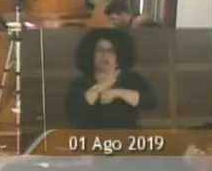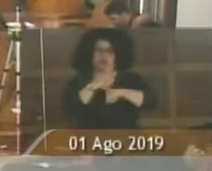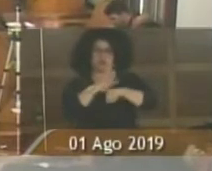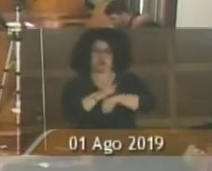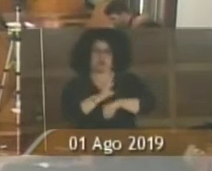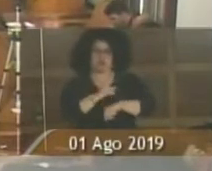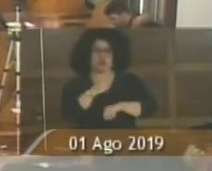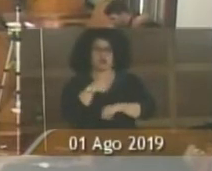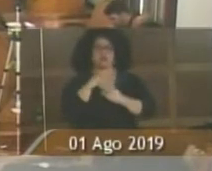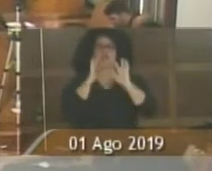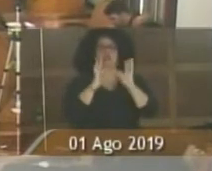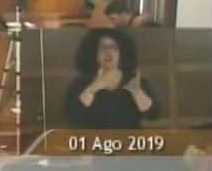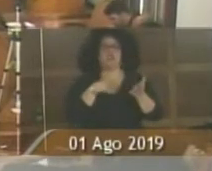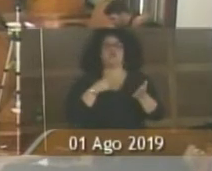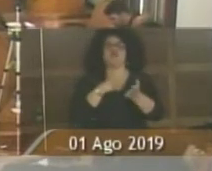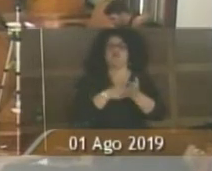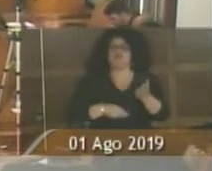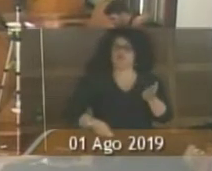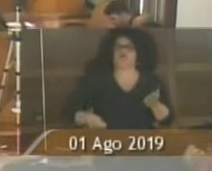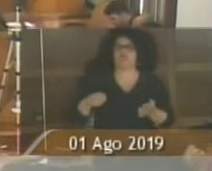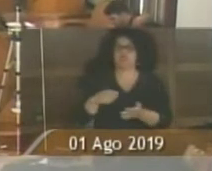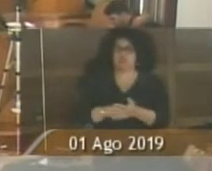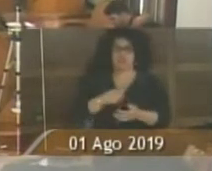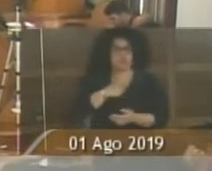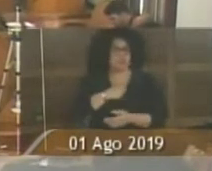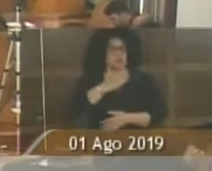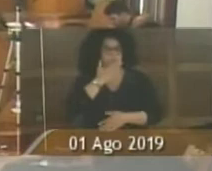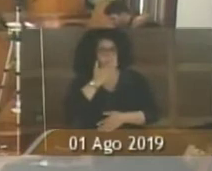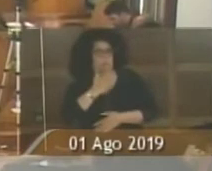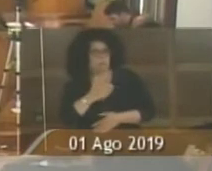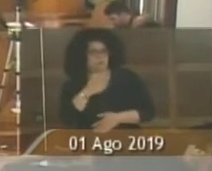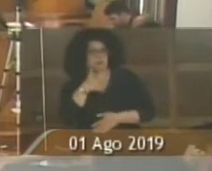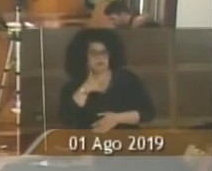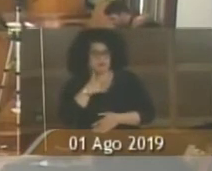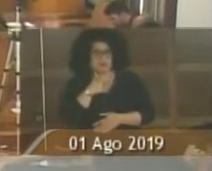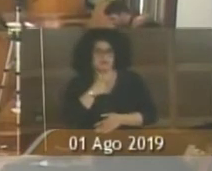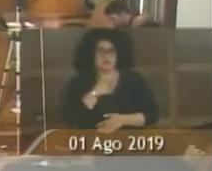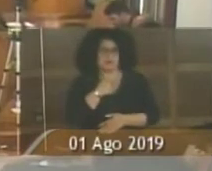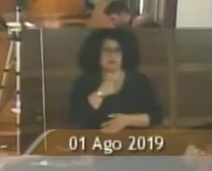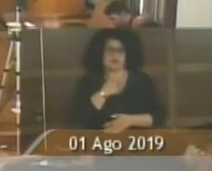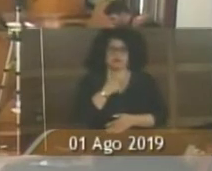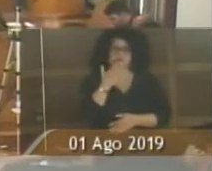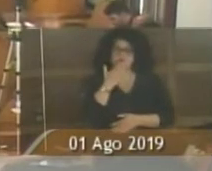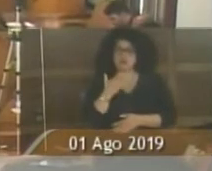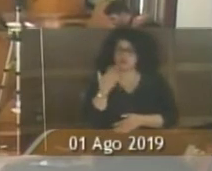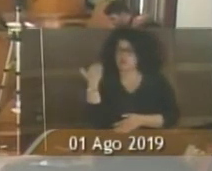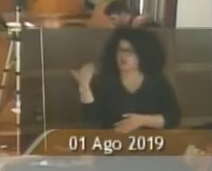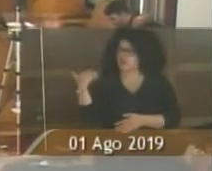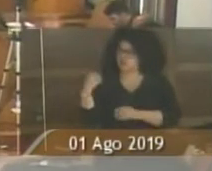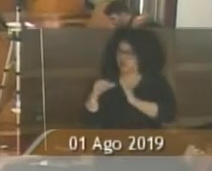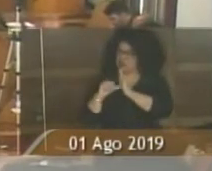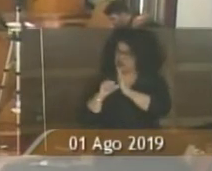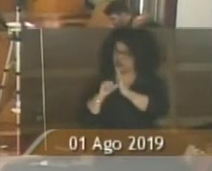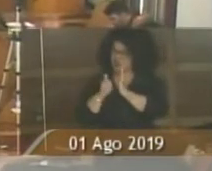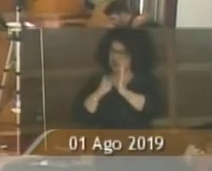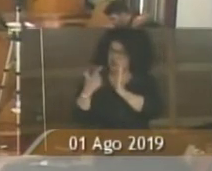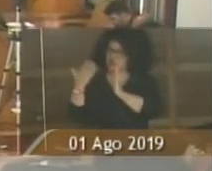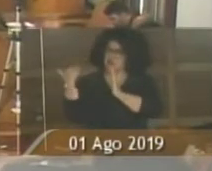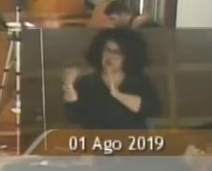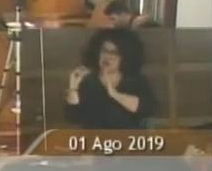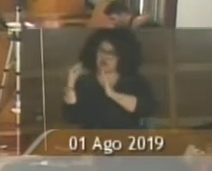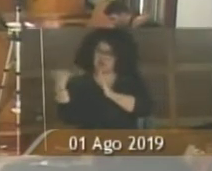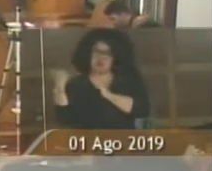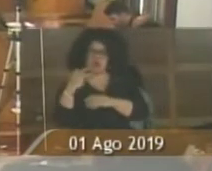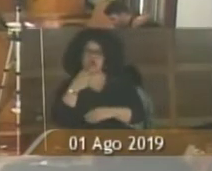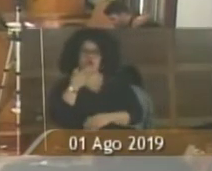Quantas vezes eu falei com ele para ele intervir, quantas vezes eu solicitei, e da penúltima vez que eu falei com ele sobre isso, ele